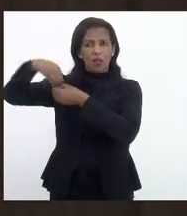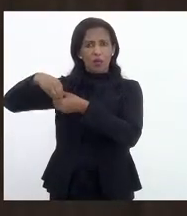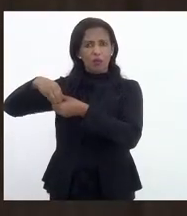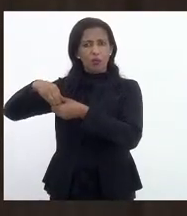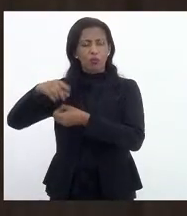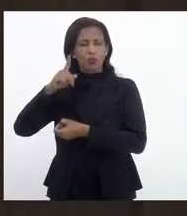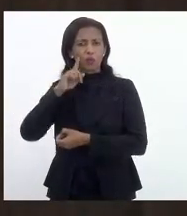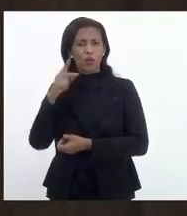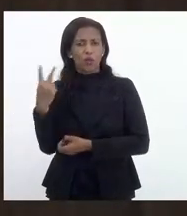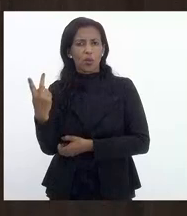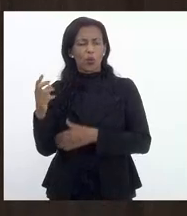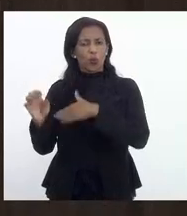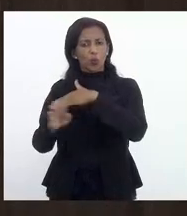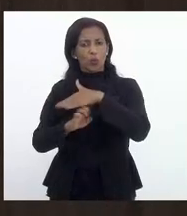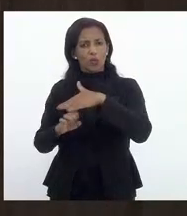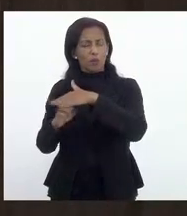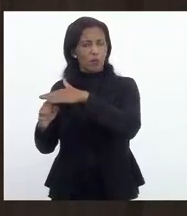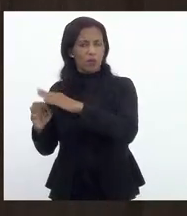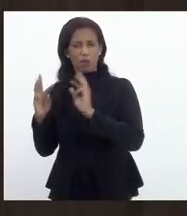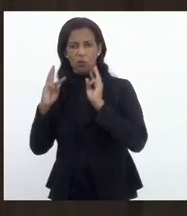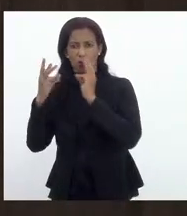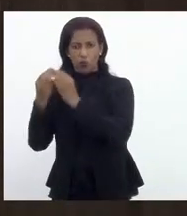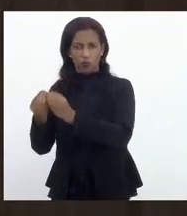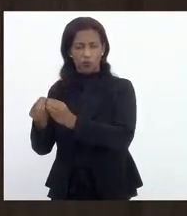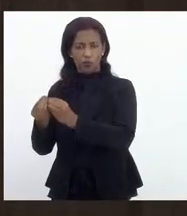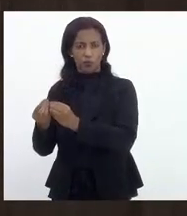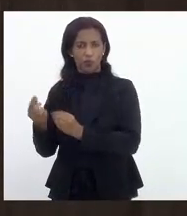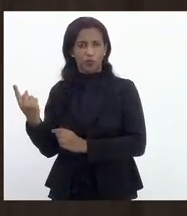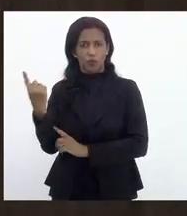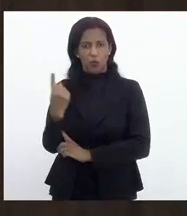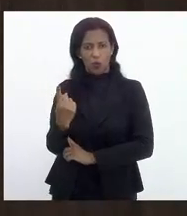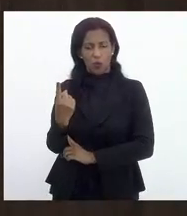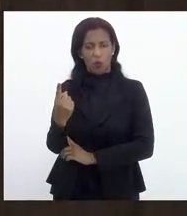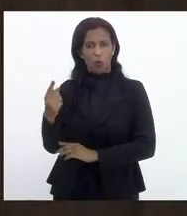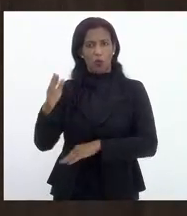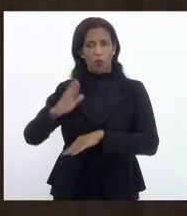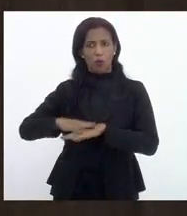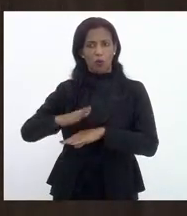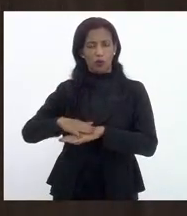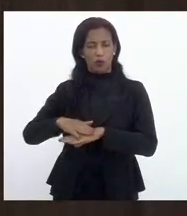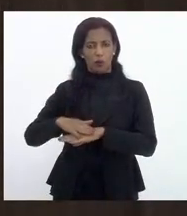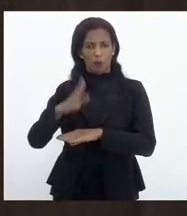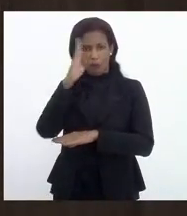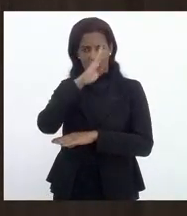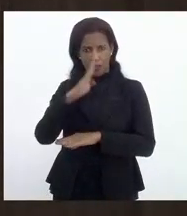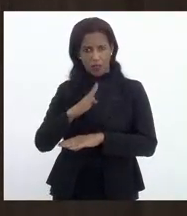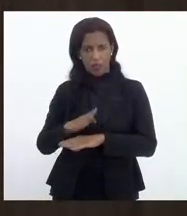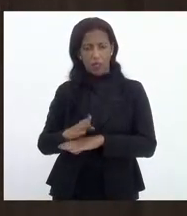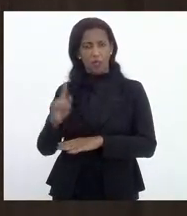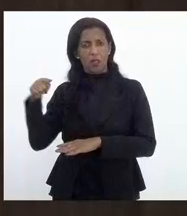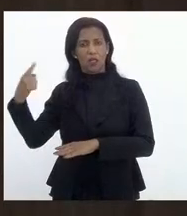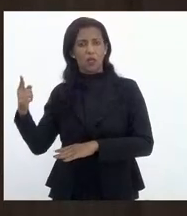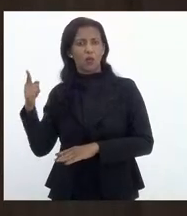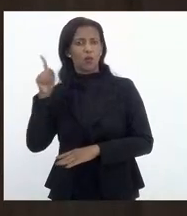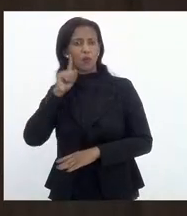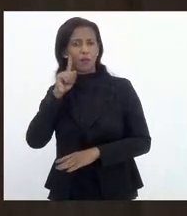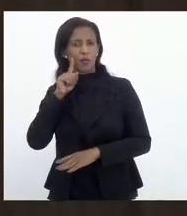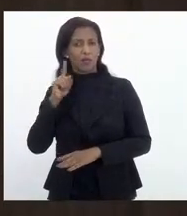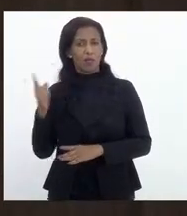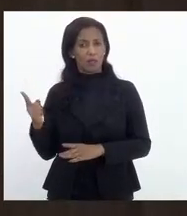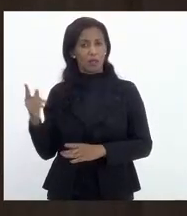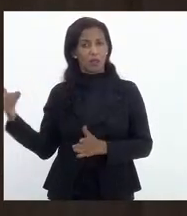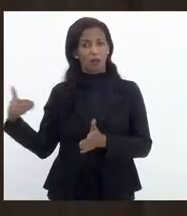em duas empresas de offshore uma de autoria de um de uma brasileira e uma americana